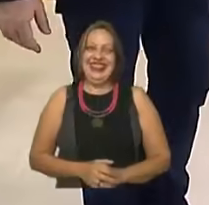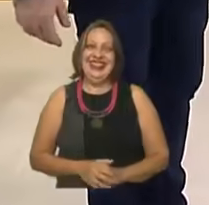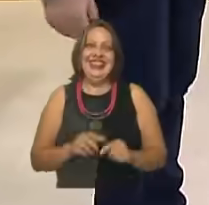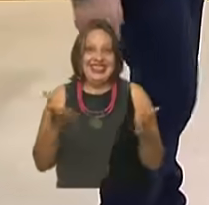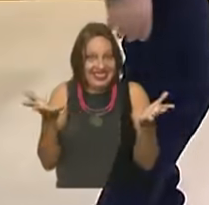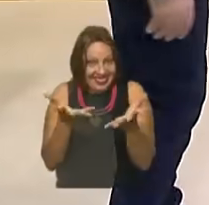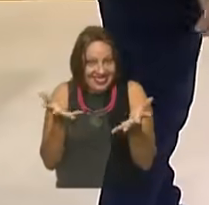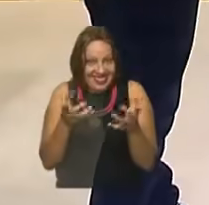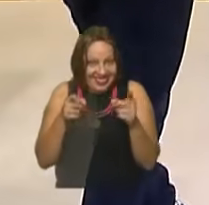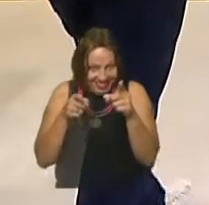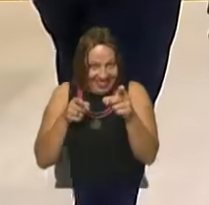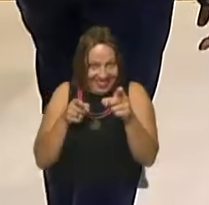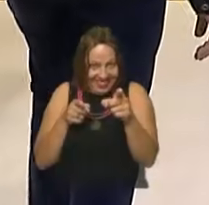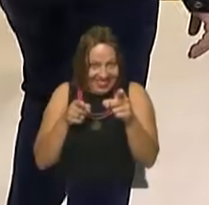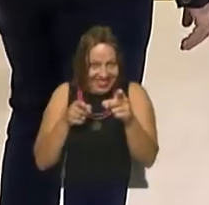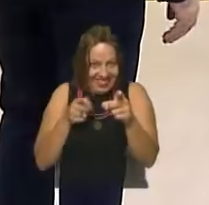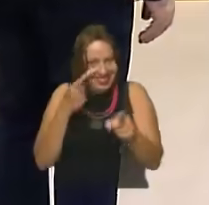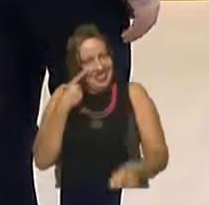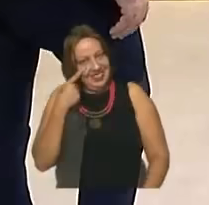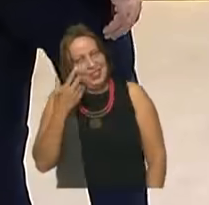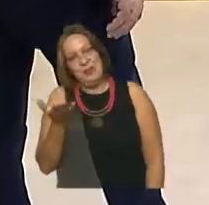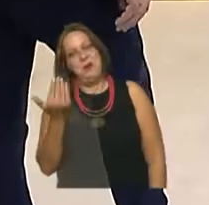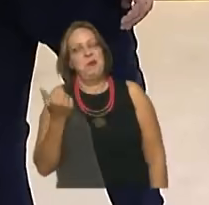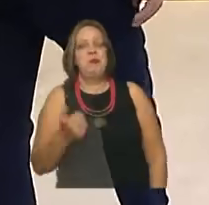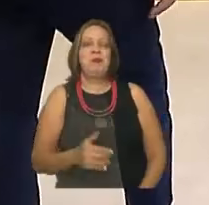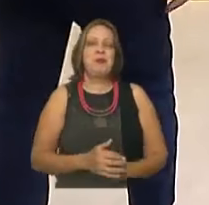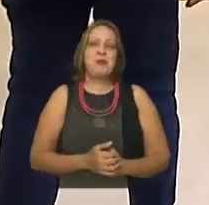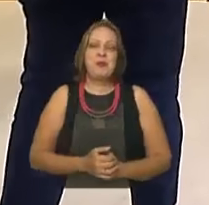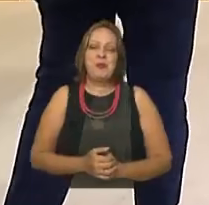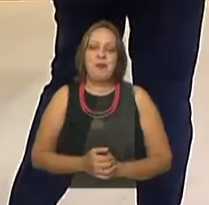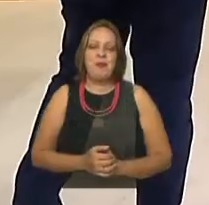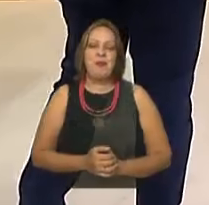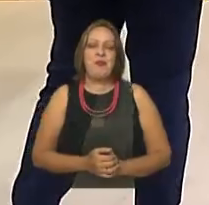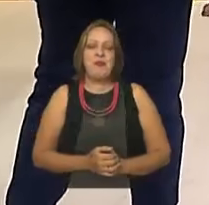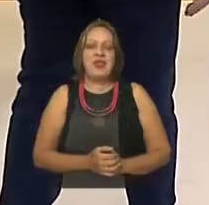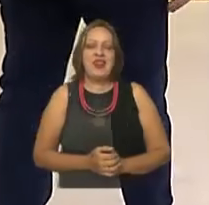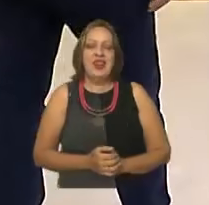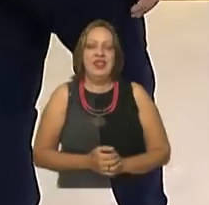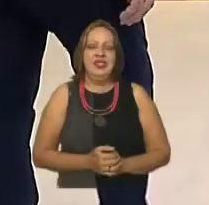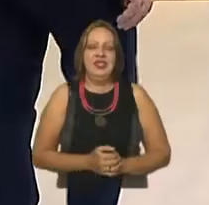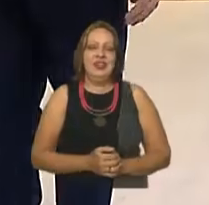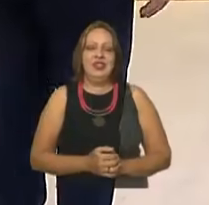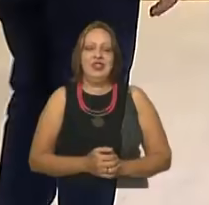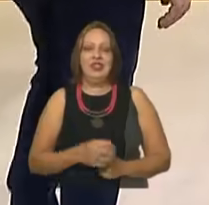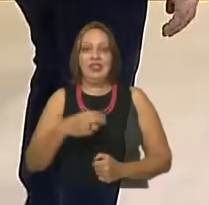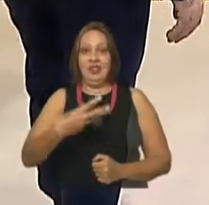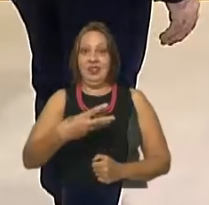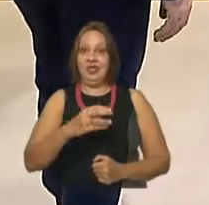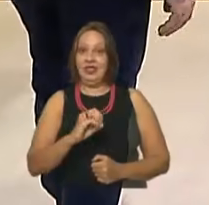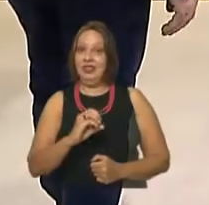que é agora? Será que é você? É o que a gente vai conferir. Mais um Gira Sergipe. 500 reais para o título